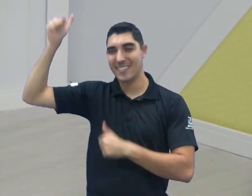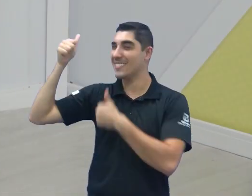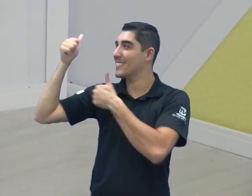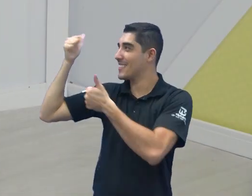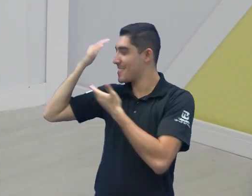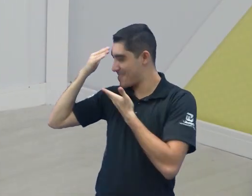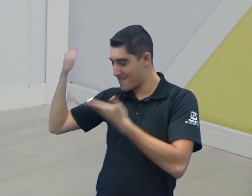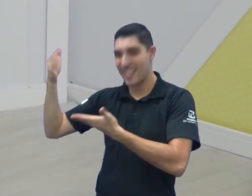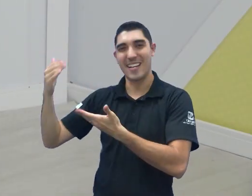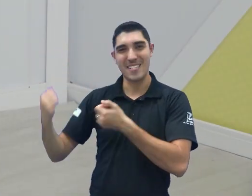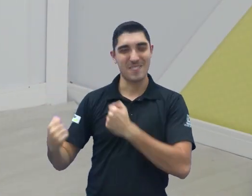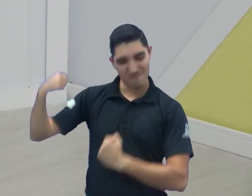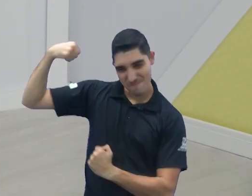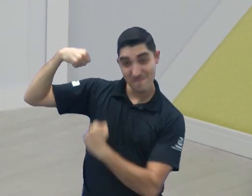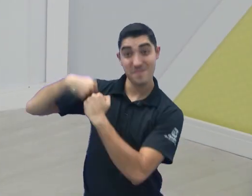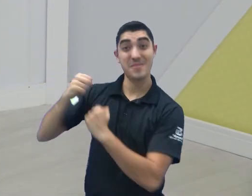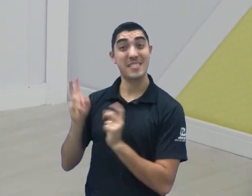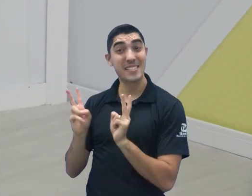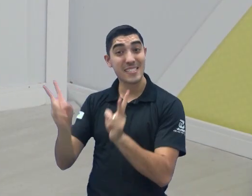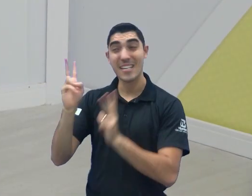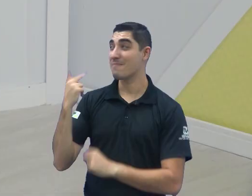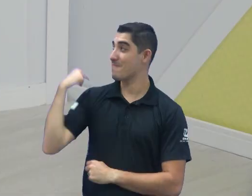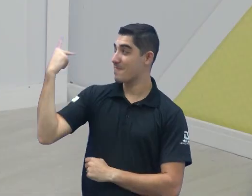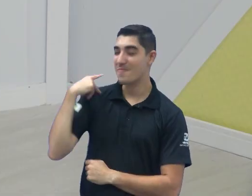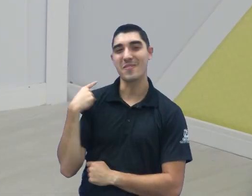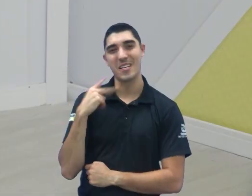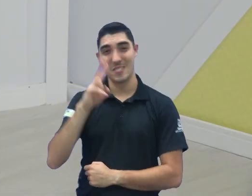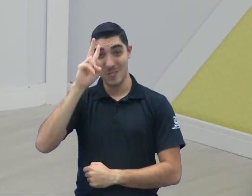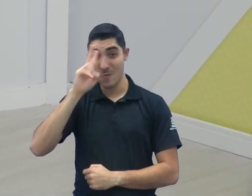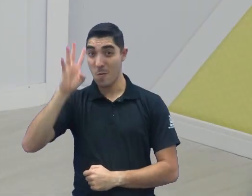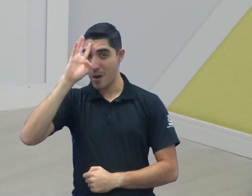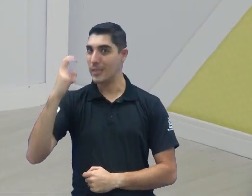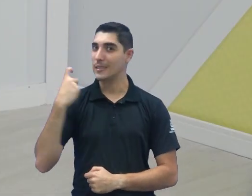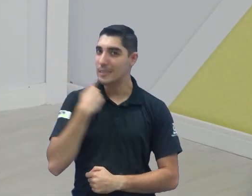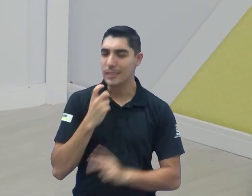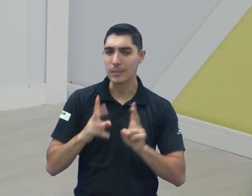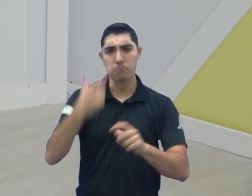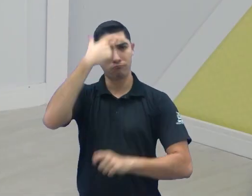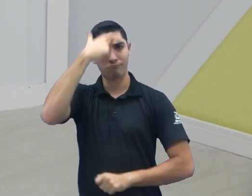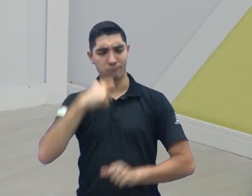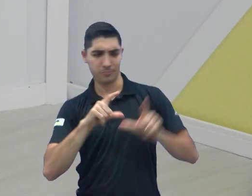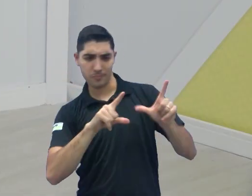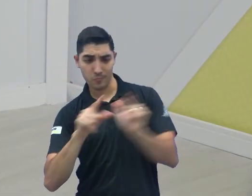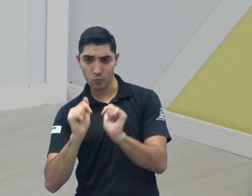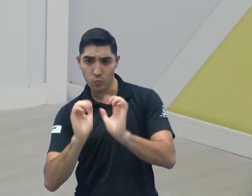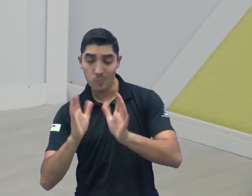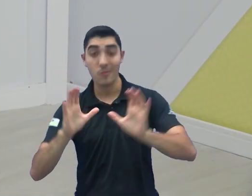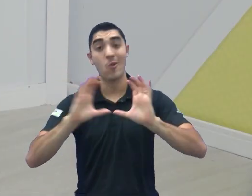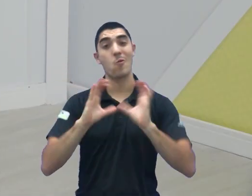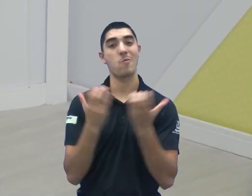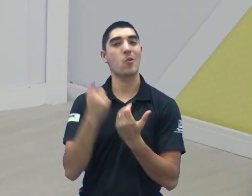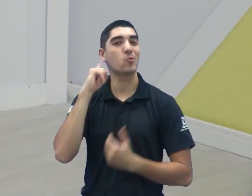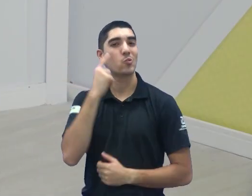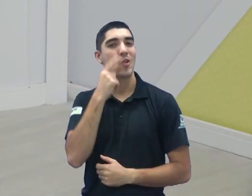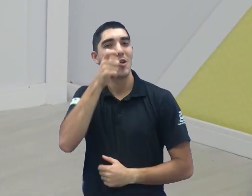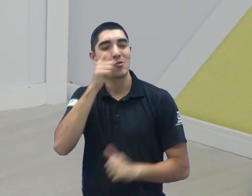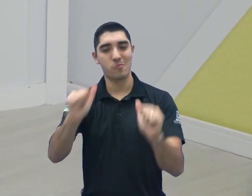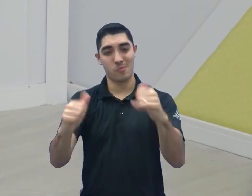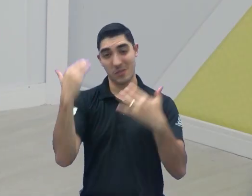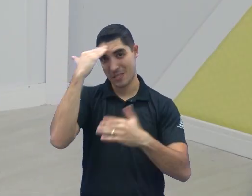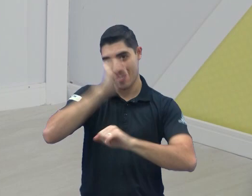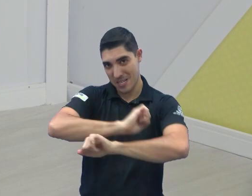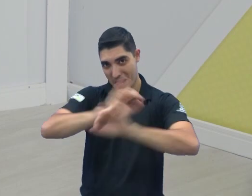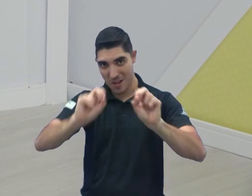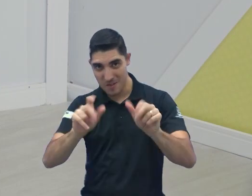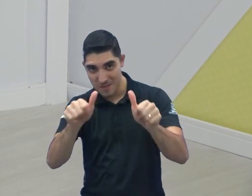o nosso soquinho maroto de toda segunda, quarta e sexta, o Luizão que sempre leva a informação para a comunidade surda que acompanha o nosso programa, tá certo?